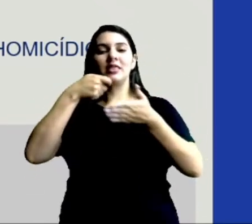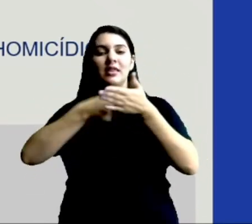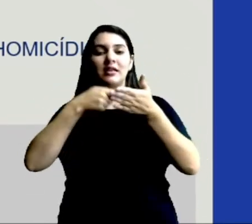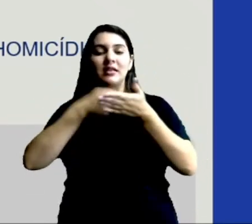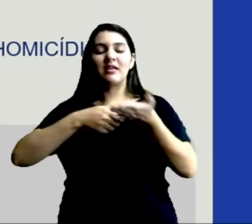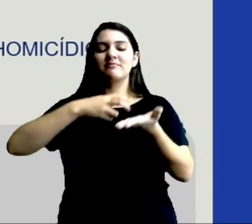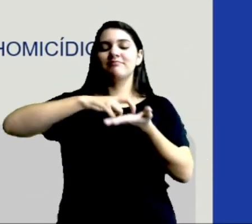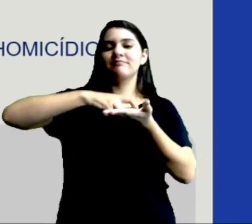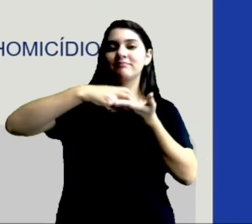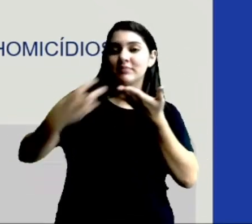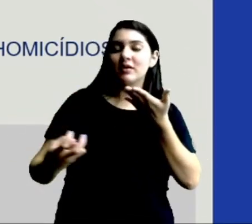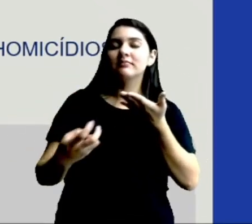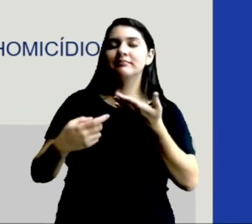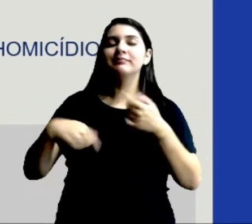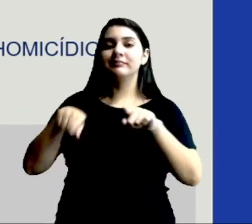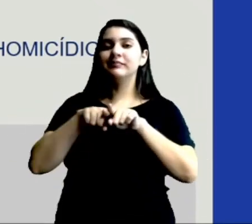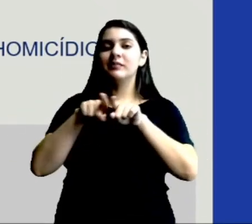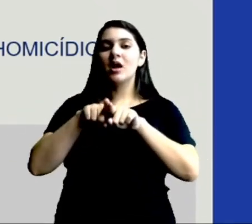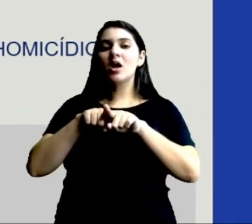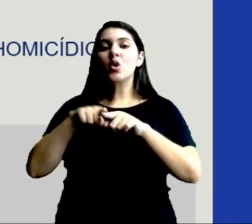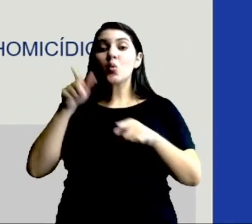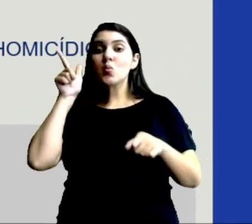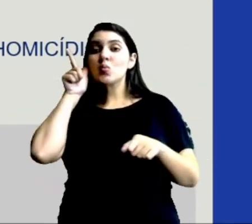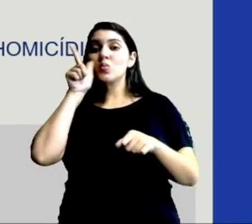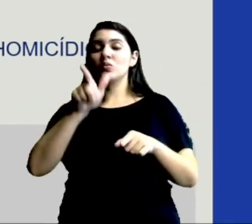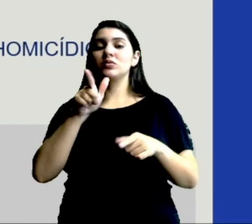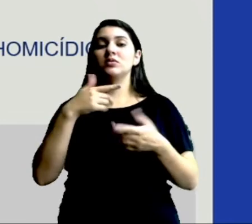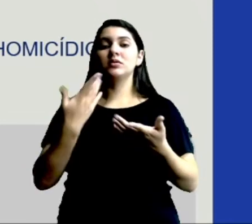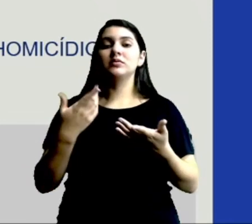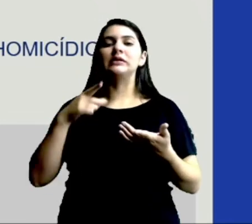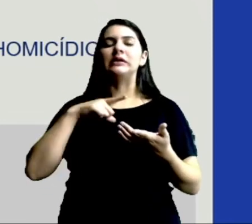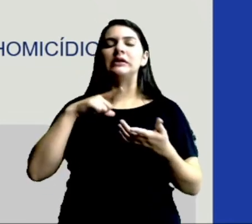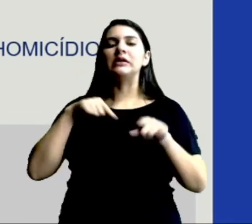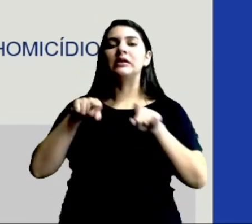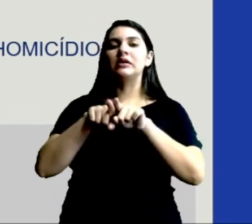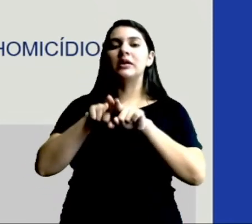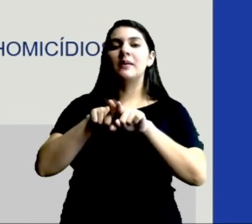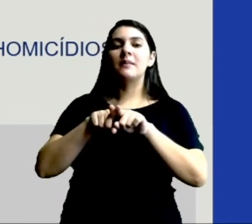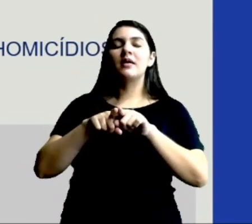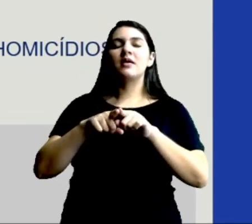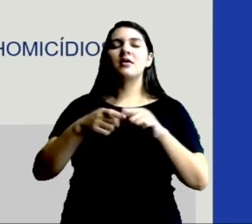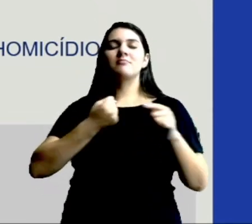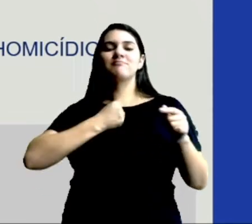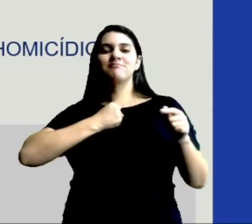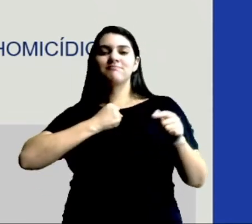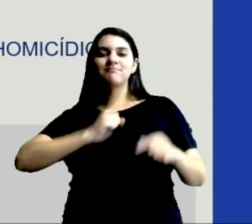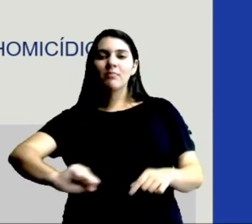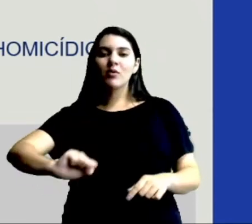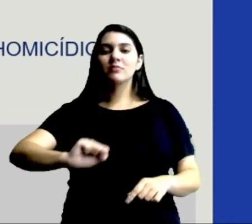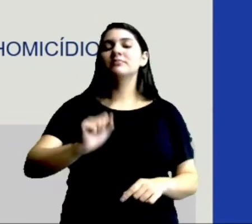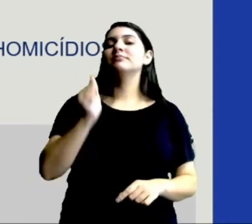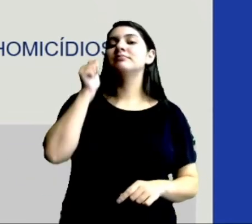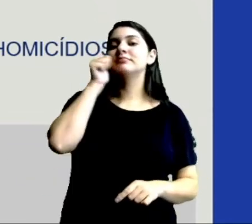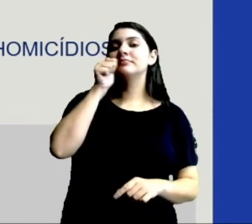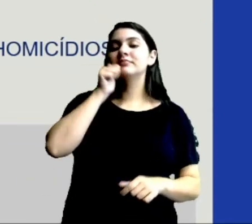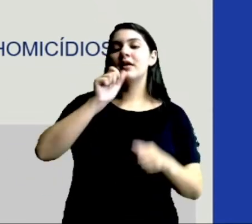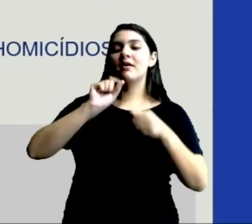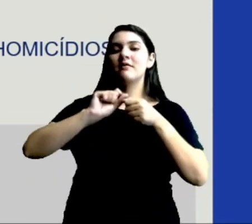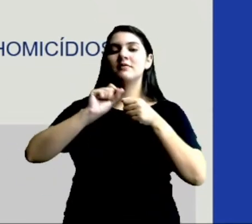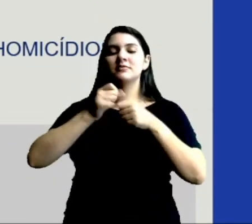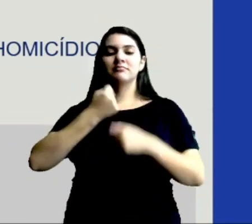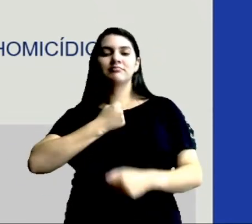matar, muitas vezes conseguiam, tá? Tinham também a questão de abortos, né, que as mulheres elas faziam